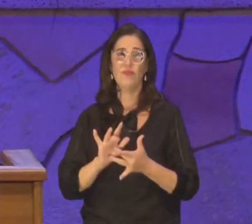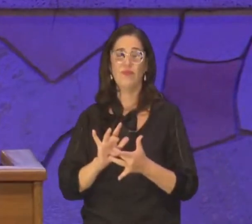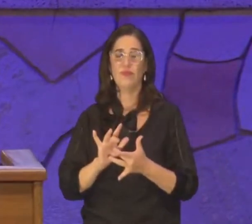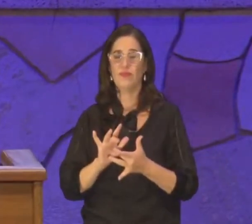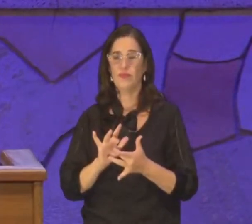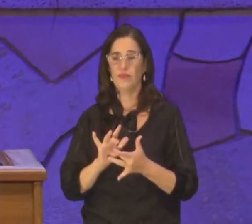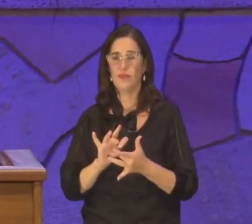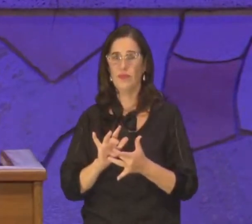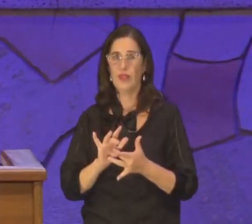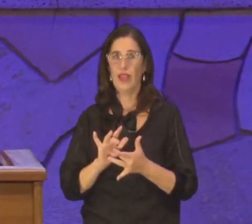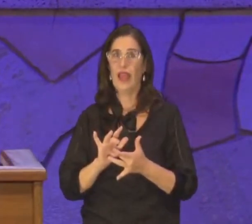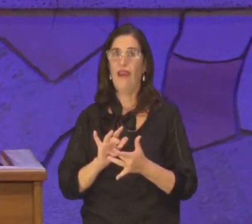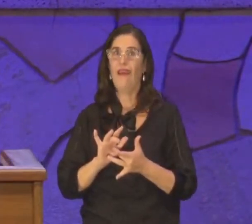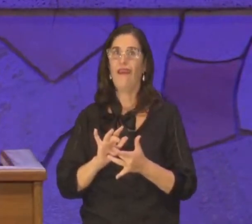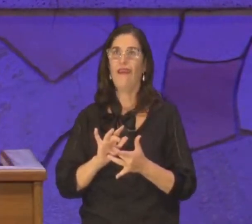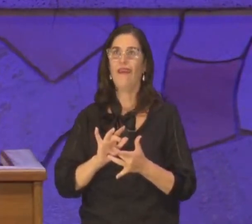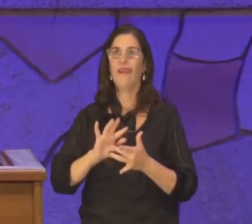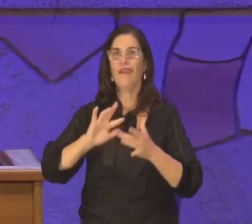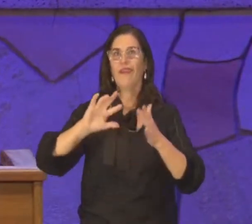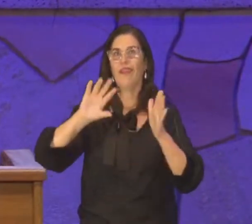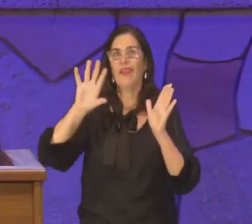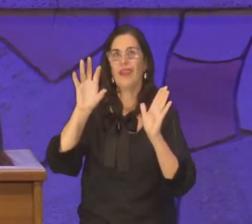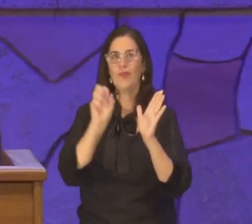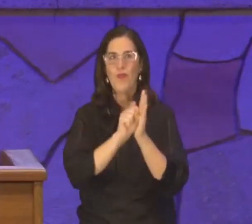E simbolicamente,